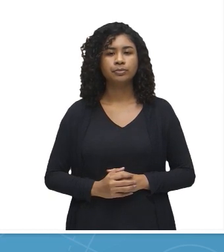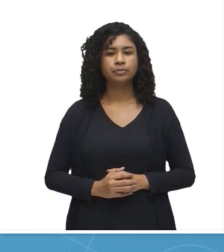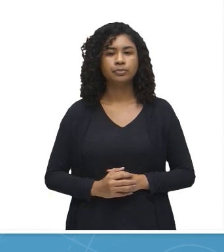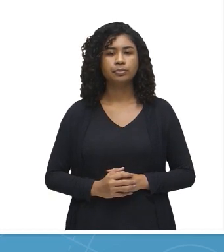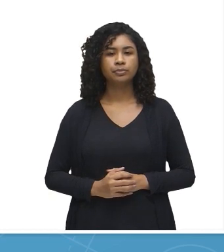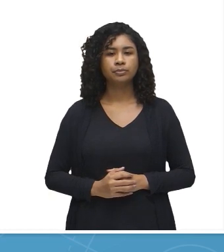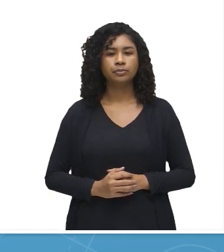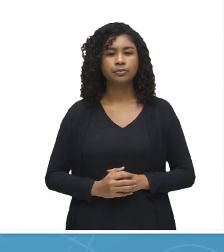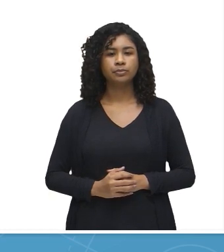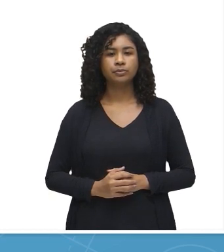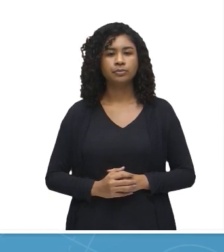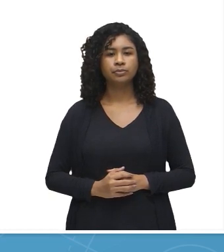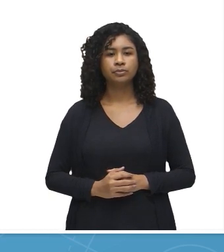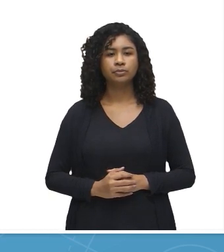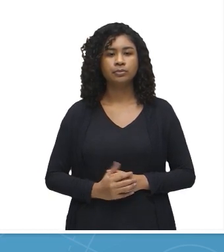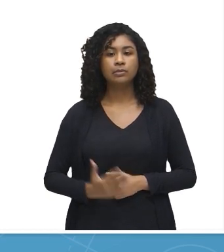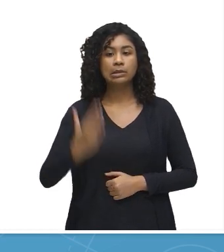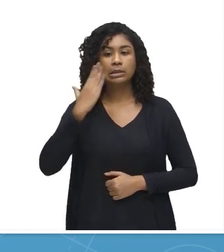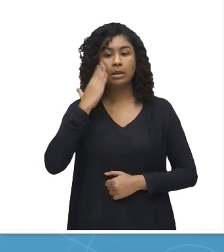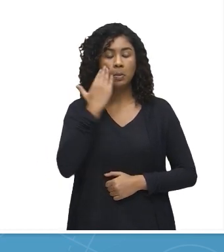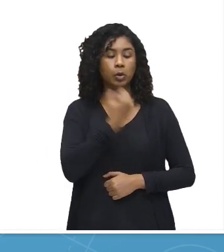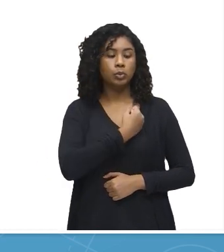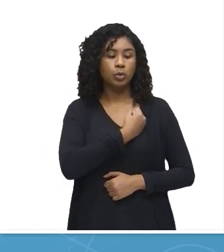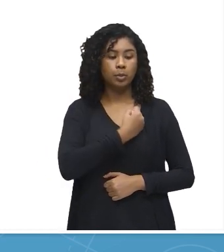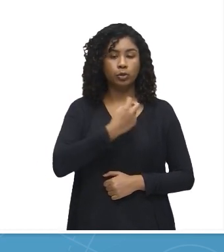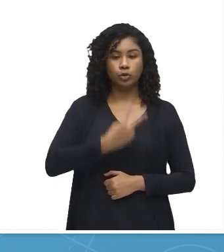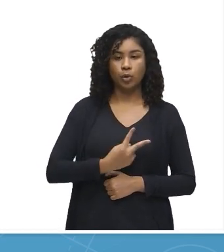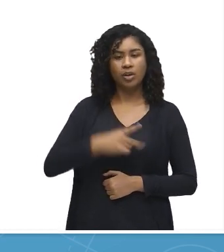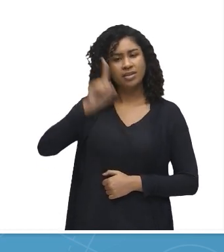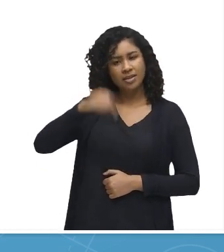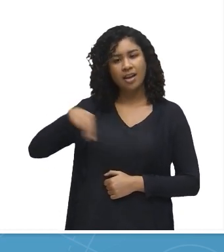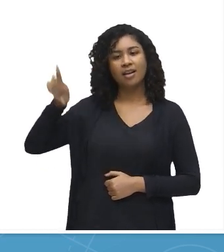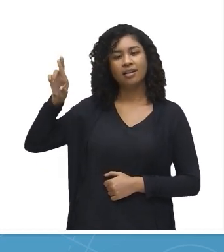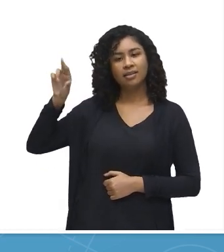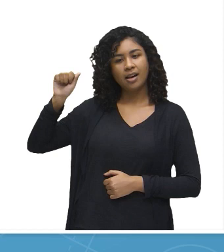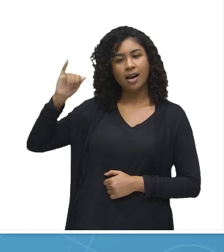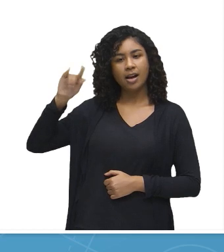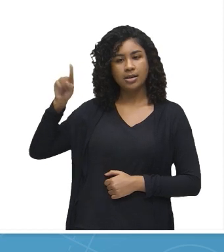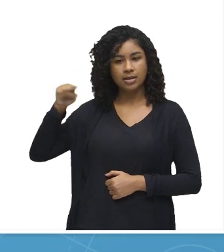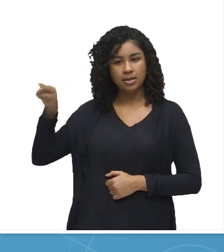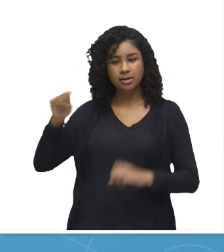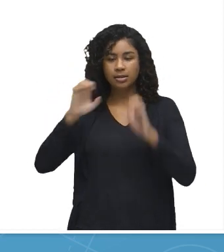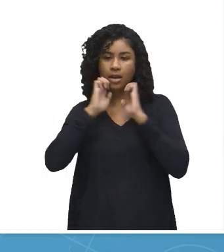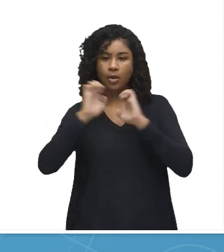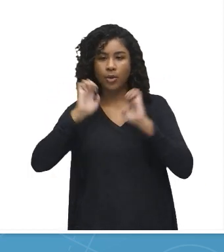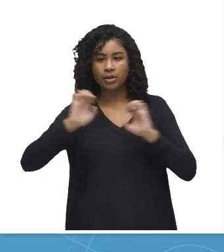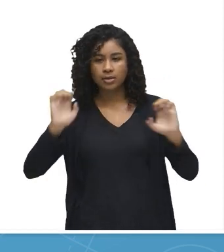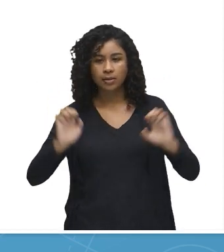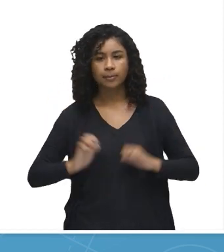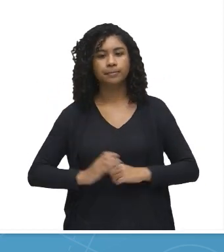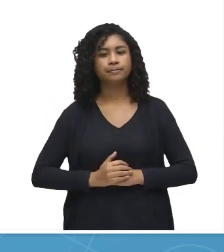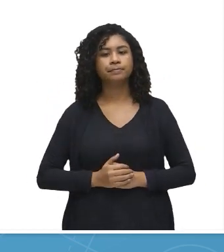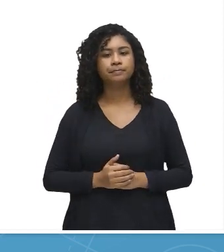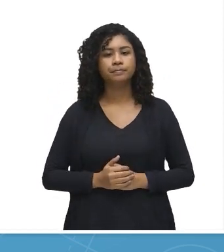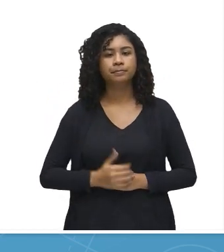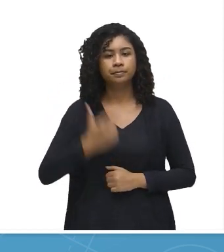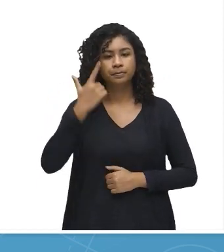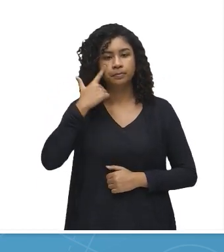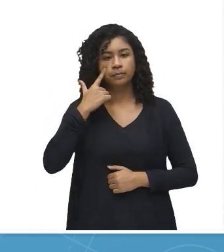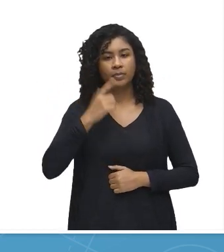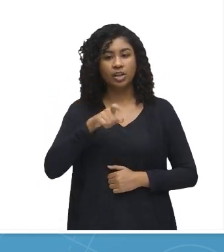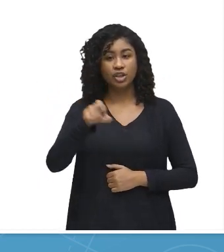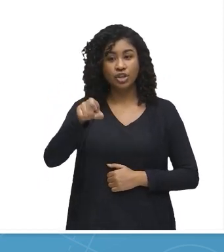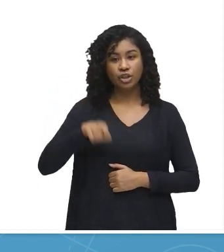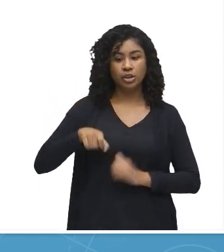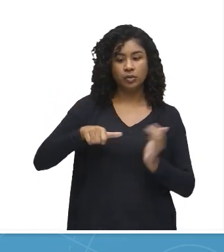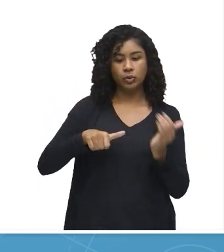e vamos ver se o 2 agora é uma das raízes da equação. Então vejam, no lugar de x, ó, eu vou substituir agora